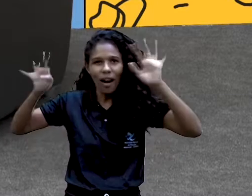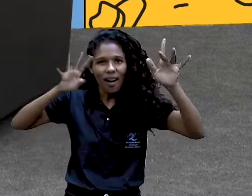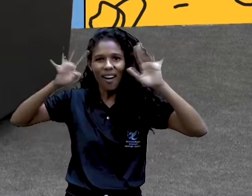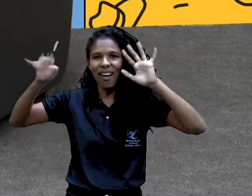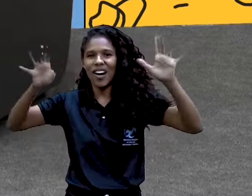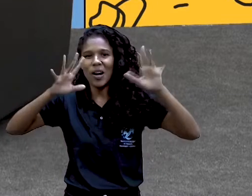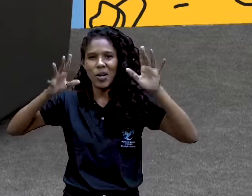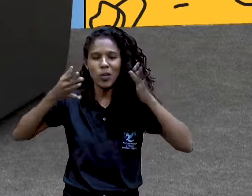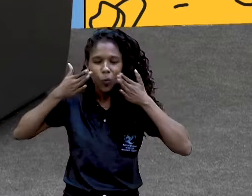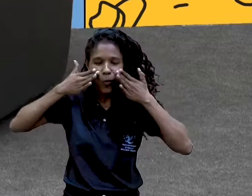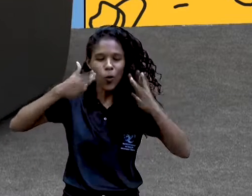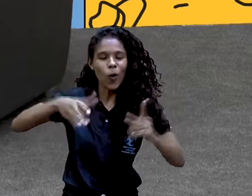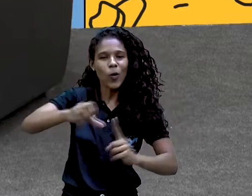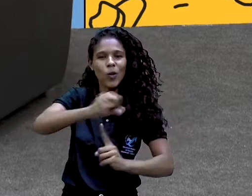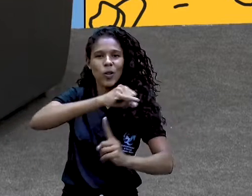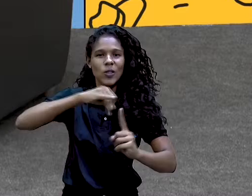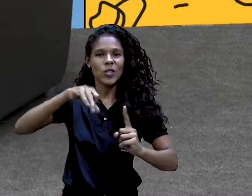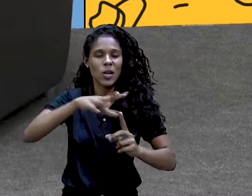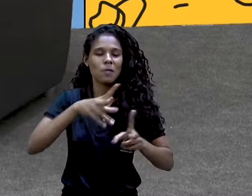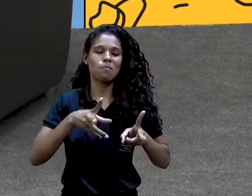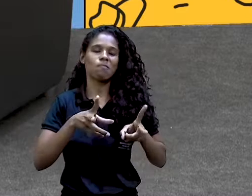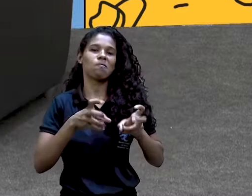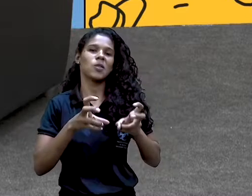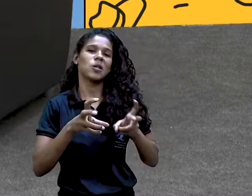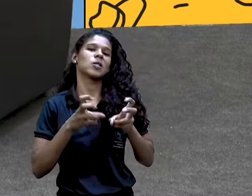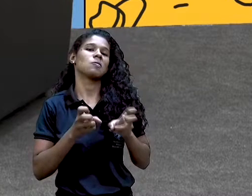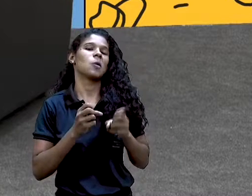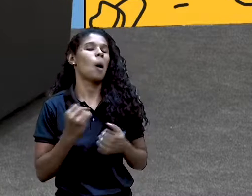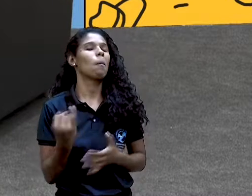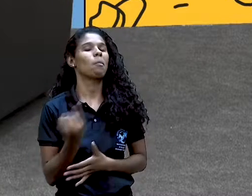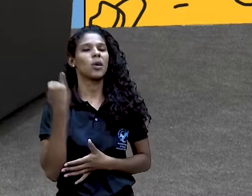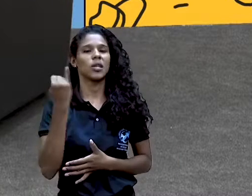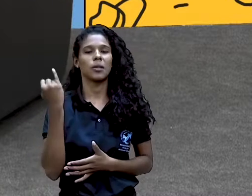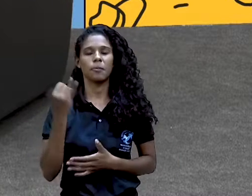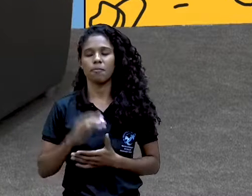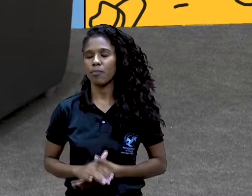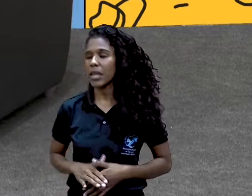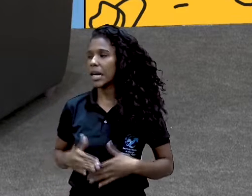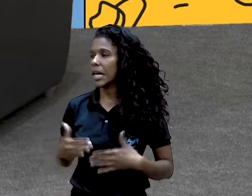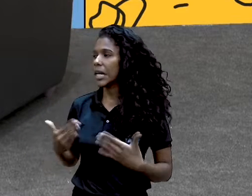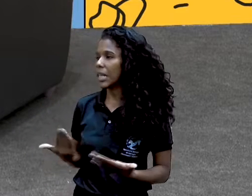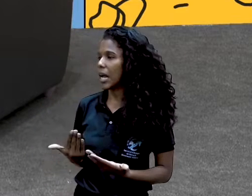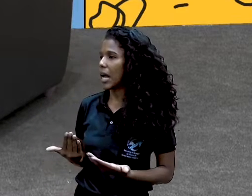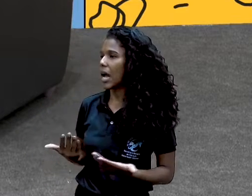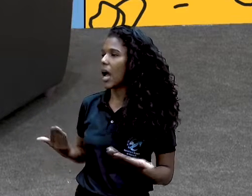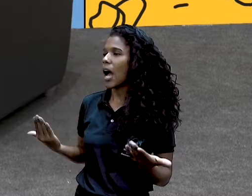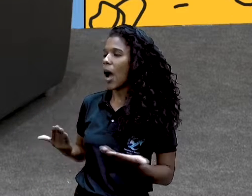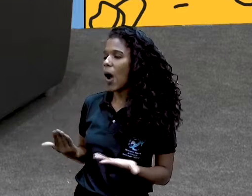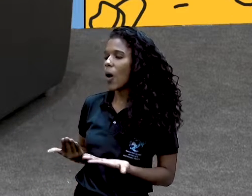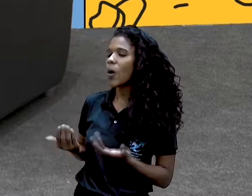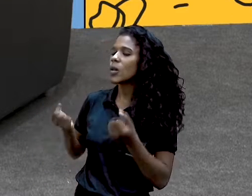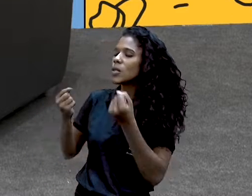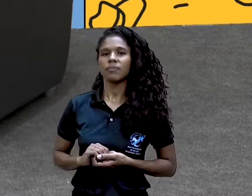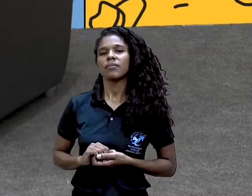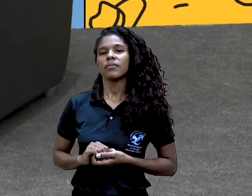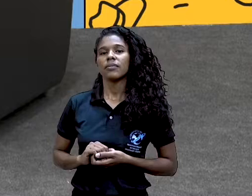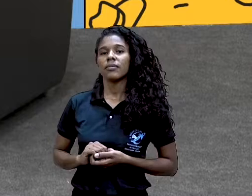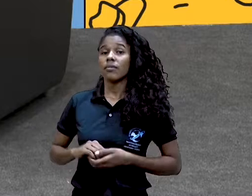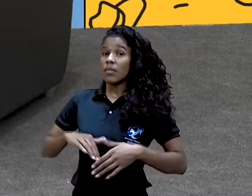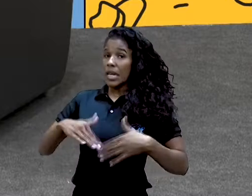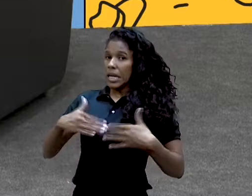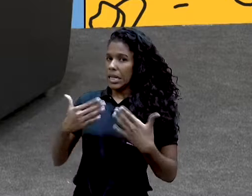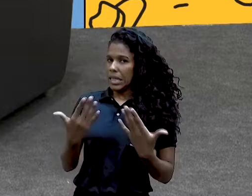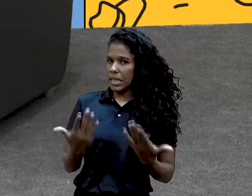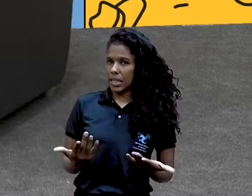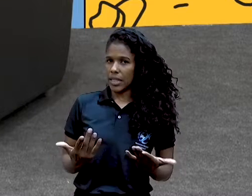todo. O que você faz? Conte um pouco sobre o seu trabalho e sobre você.